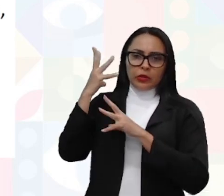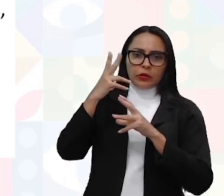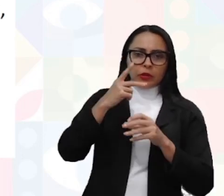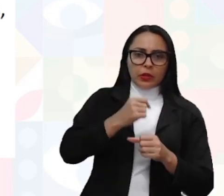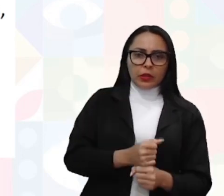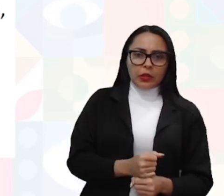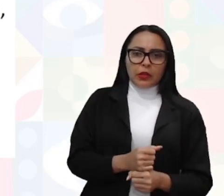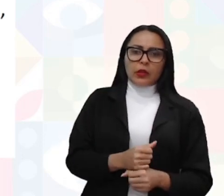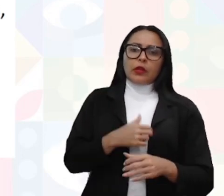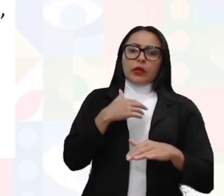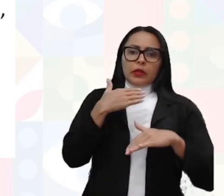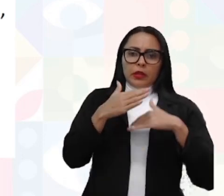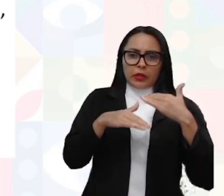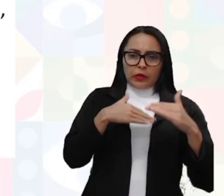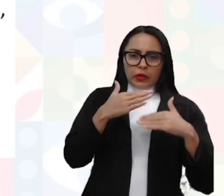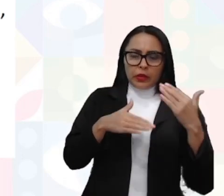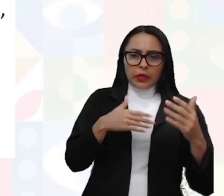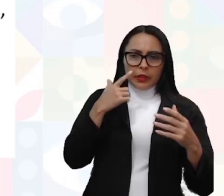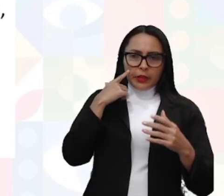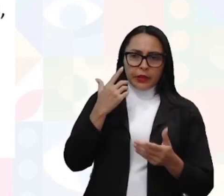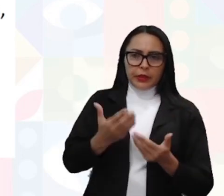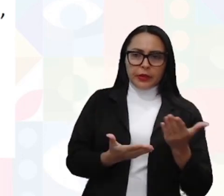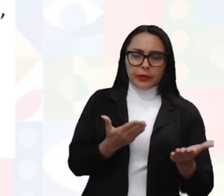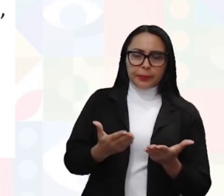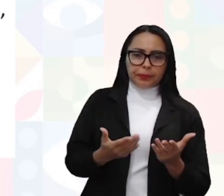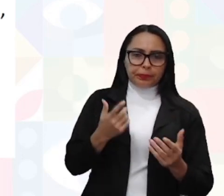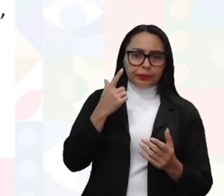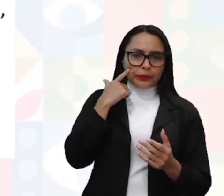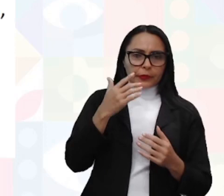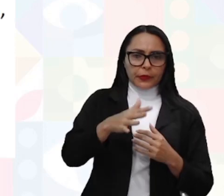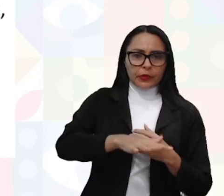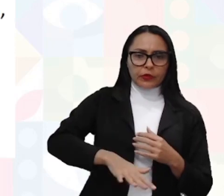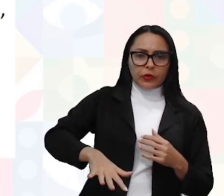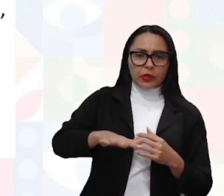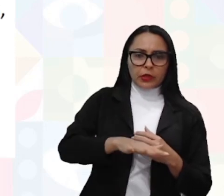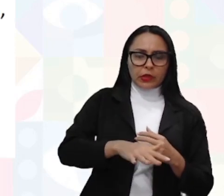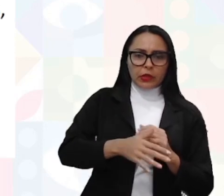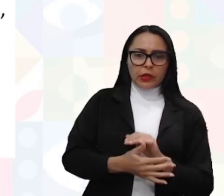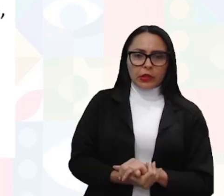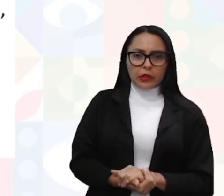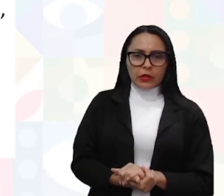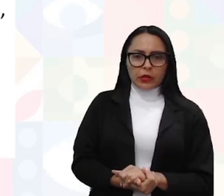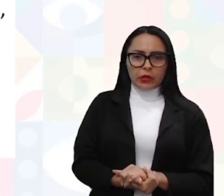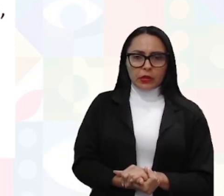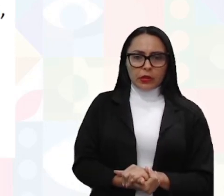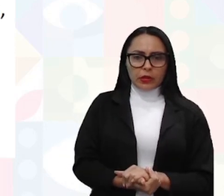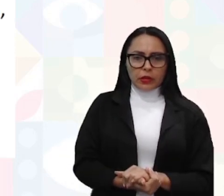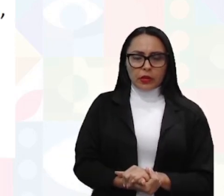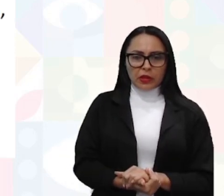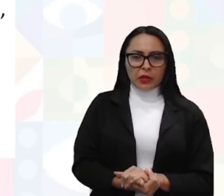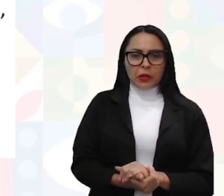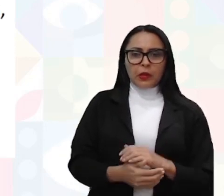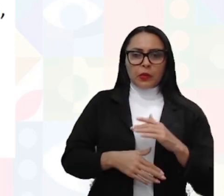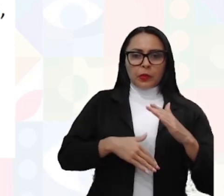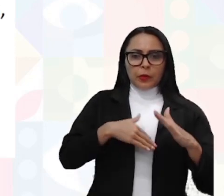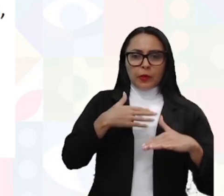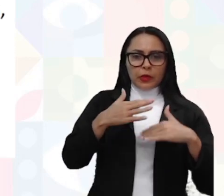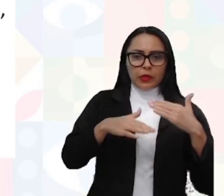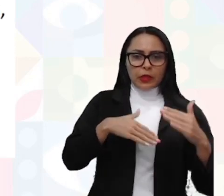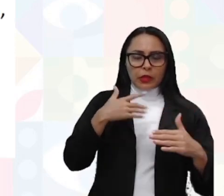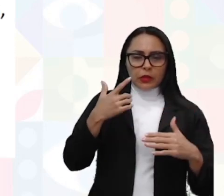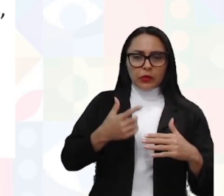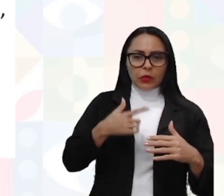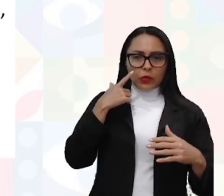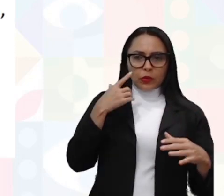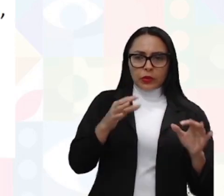parceria o desenvolvimento de projetos e serviços com a participação de fornecedores, o processo produtivo otimizado